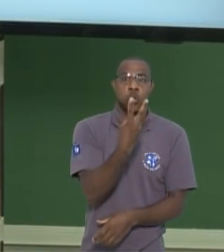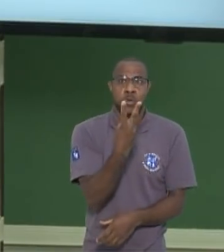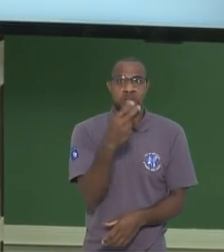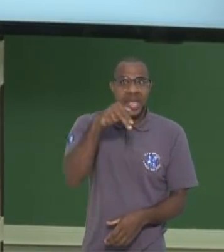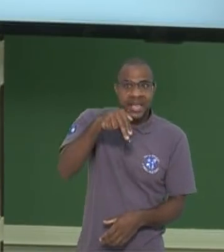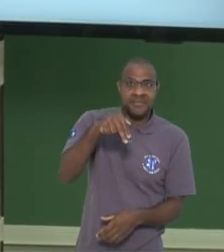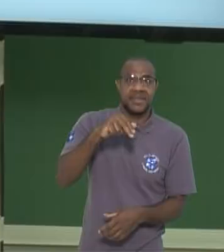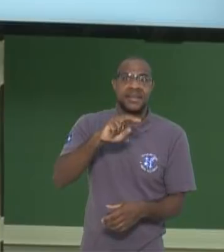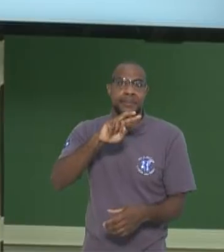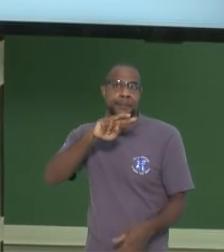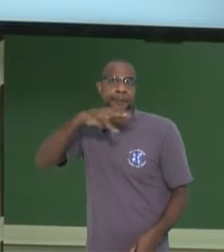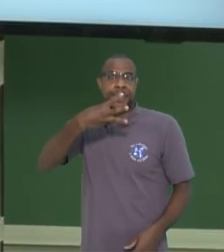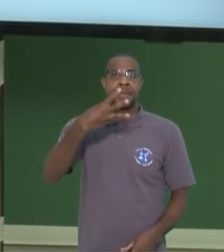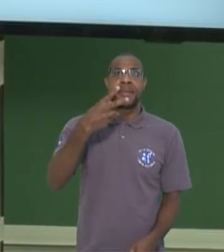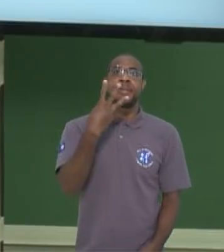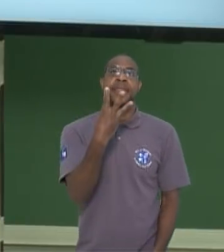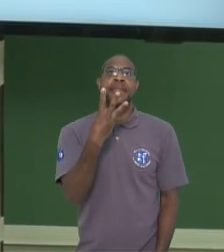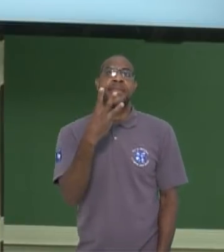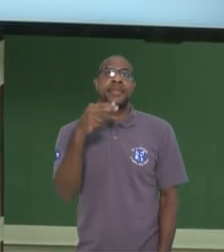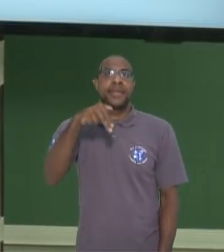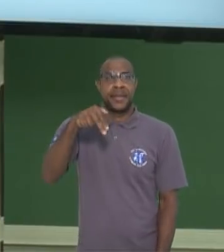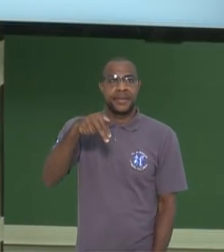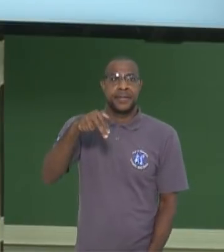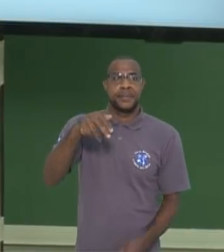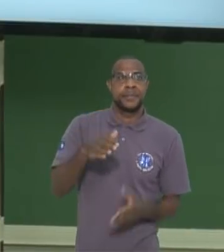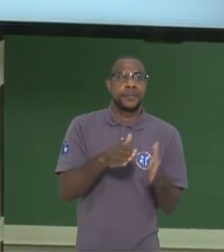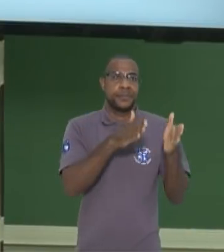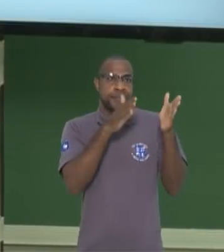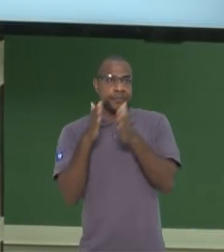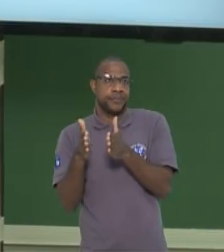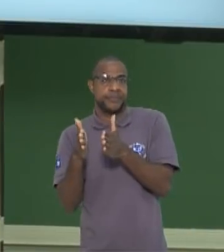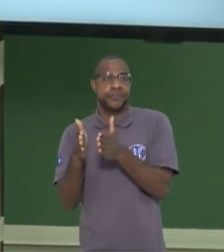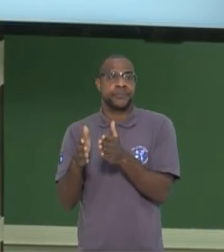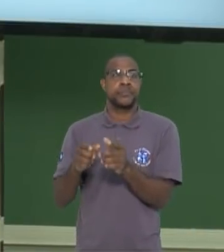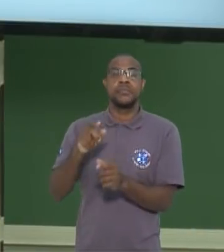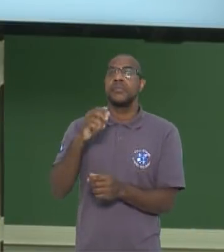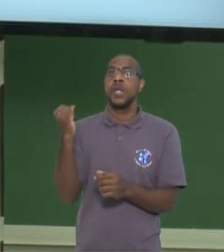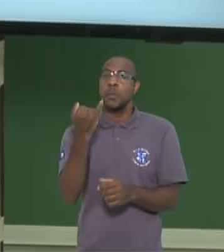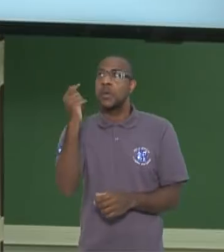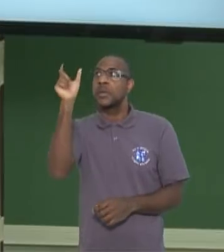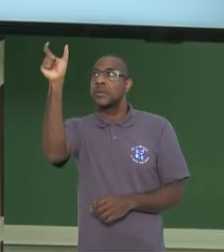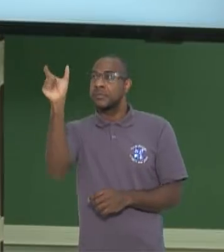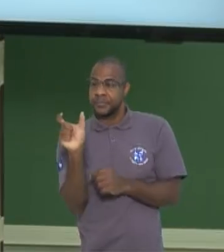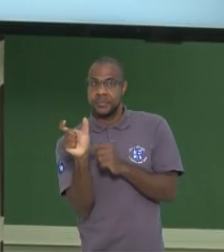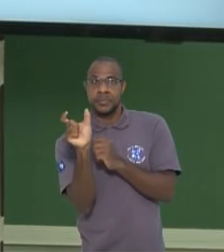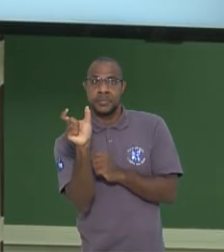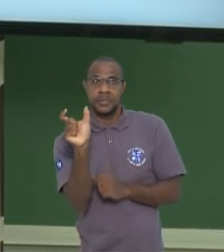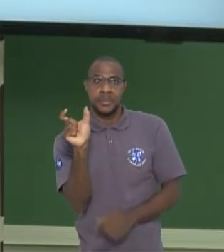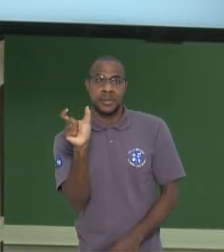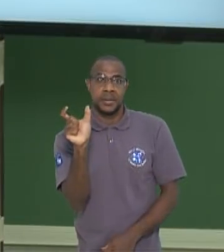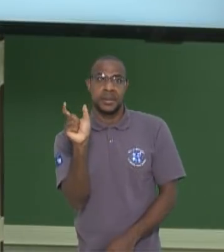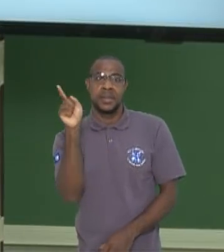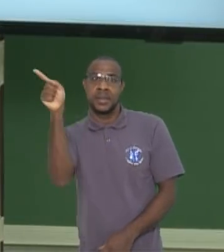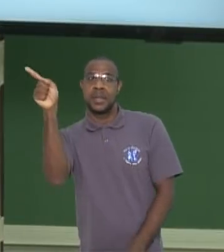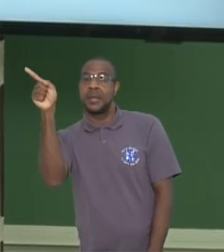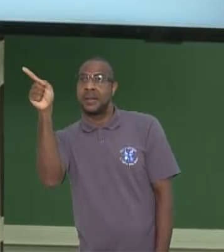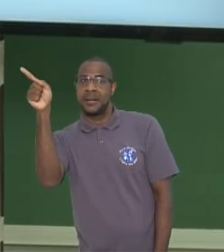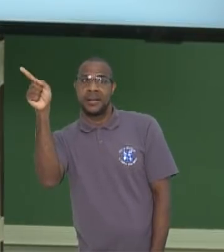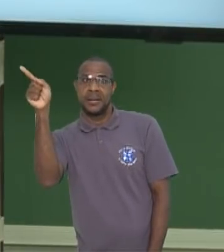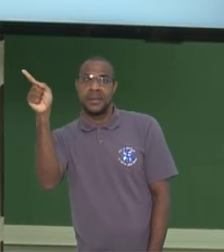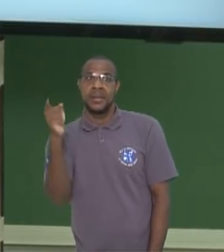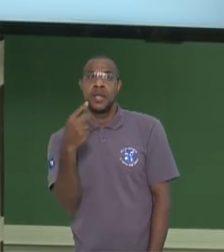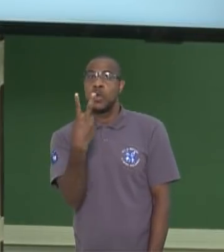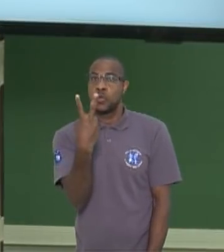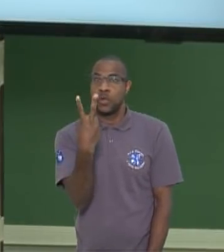3N. E ainda tem a aneploidia, que é o que interessa para a aula de hoje, que é quando você altera parte do genoma. Por exemplo, aqui, ó,